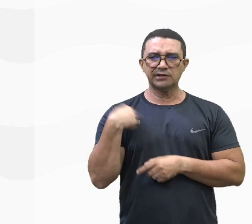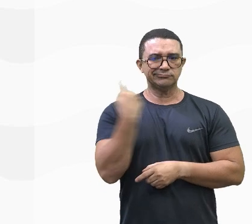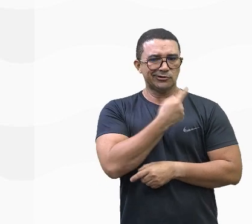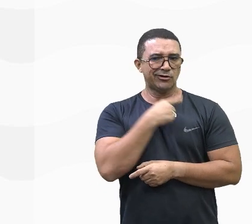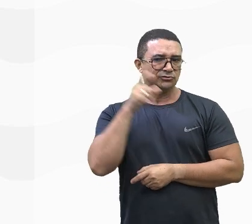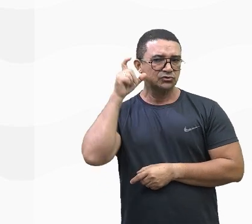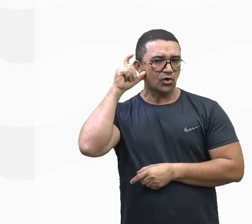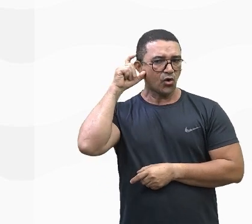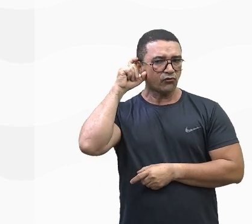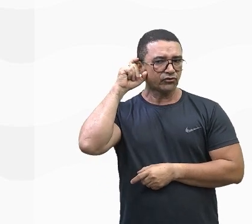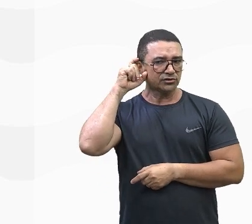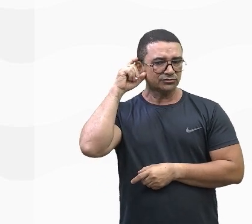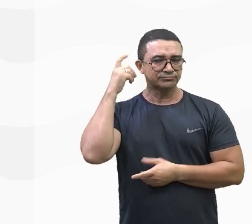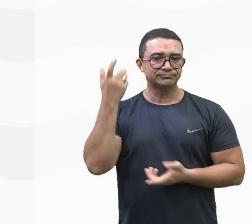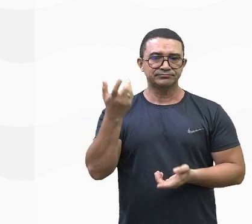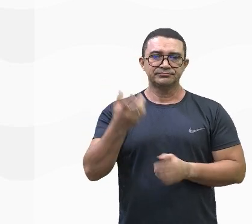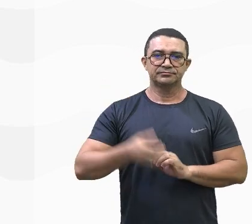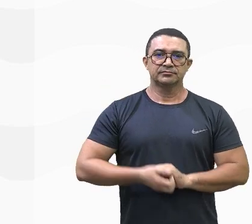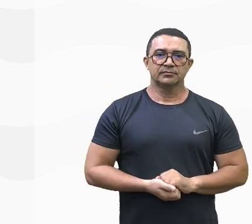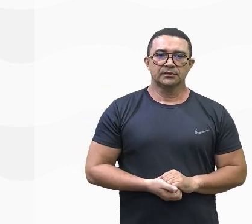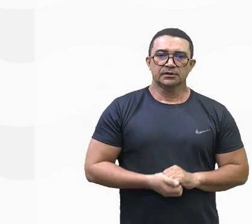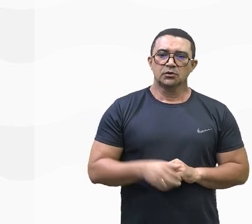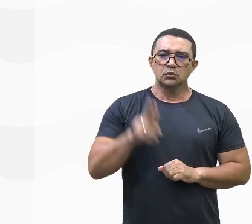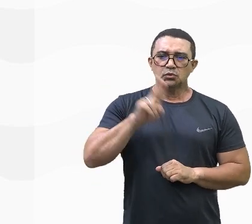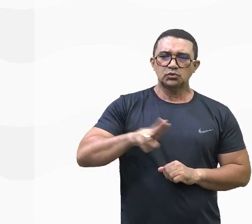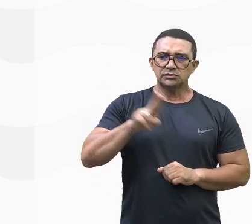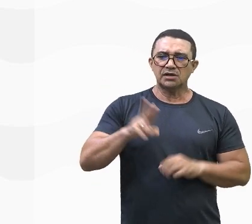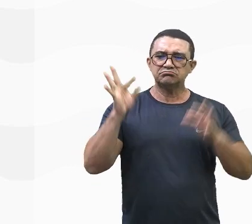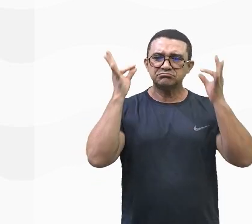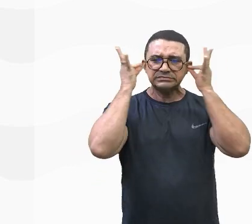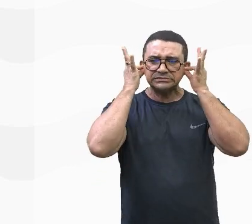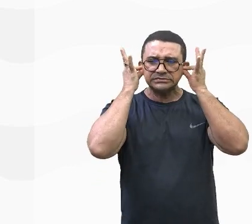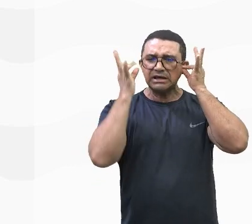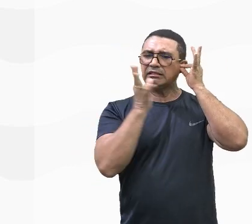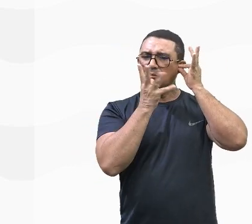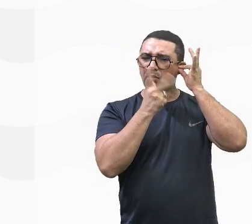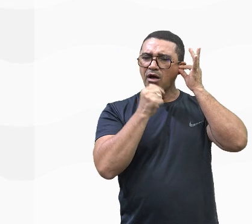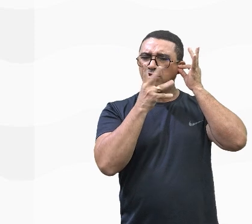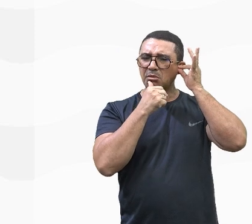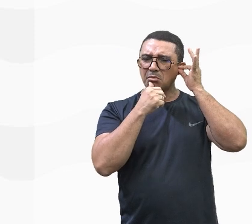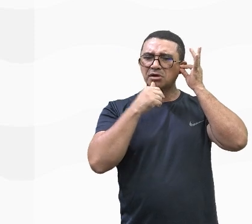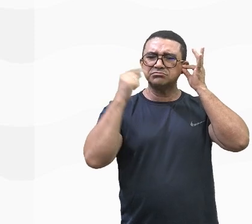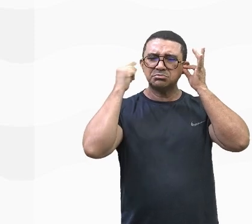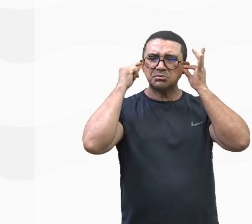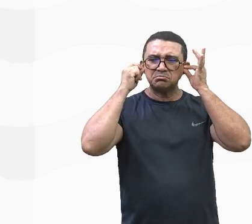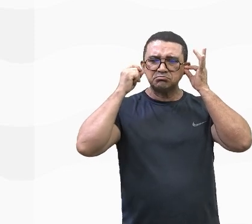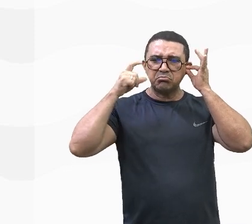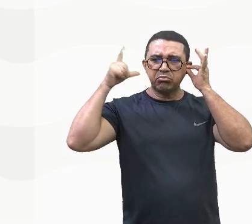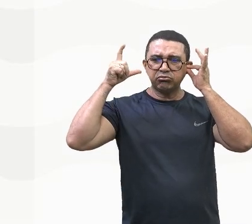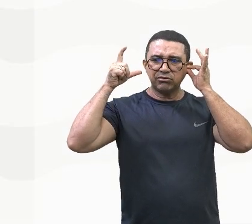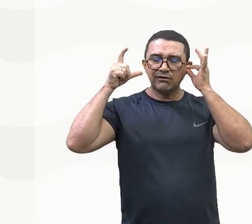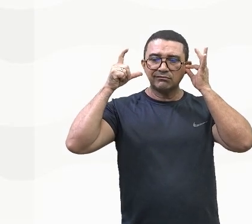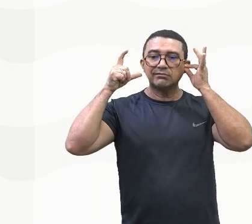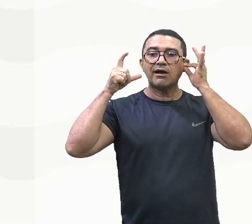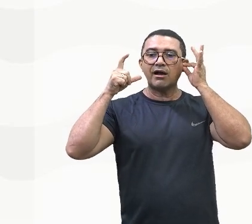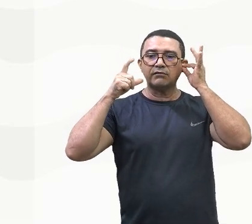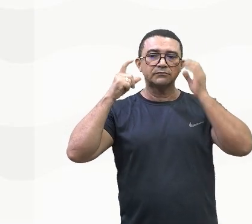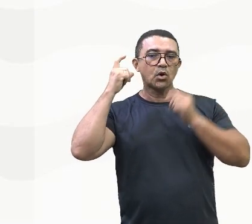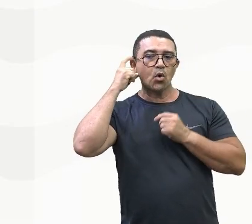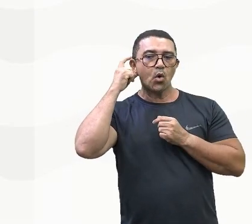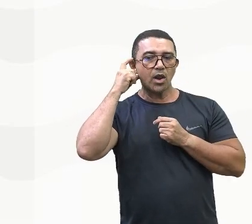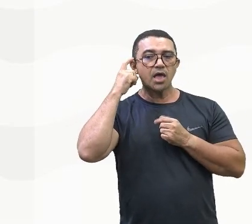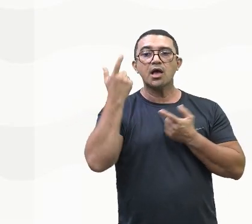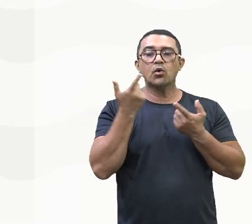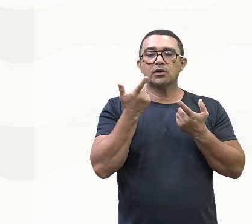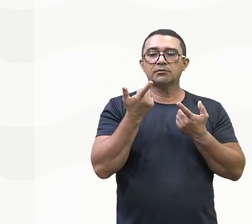audição. Seriamente, viu? Usá-los por muito tempo em alto volume estressa as células da orelha. Que células são